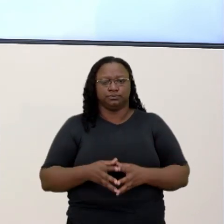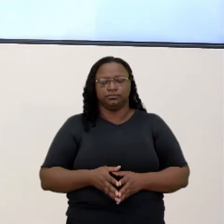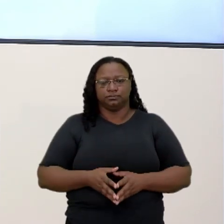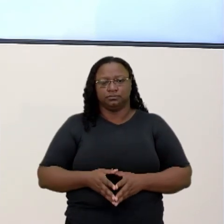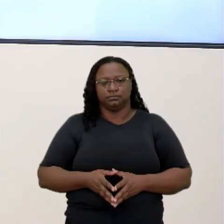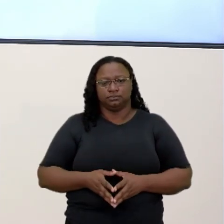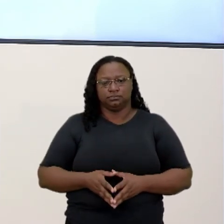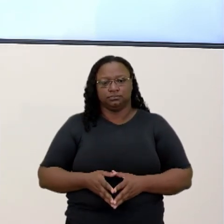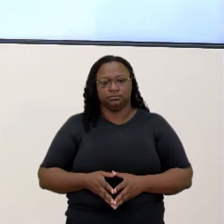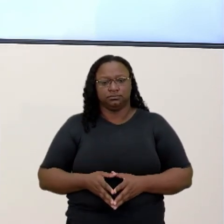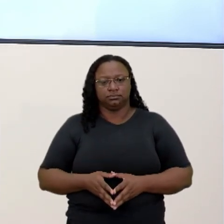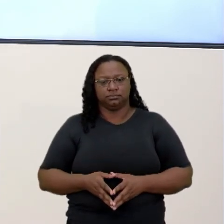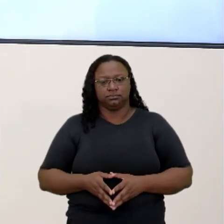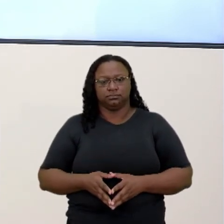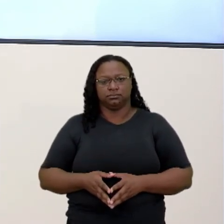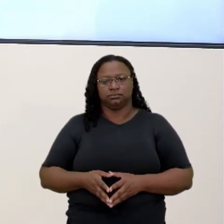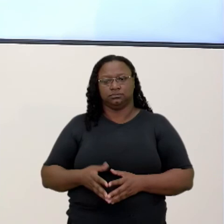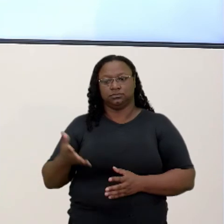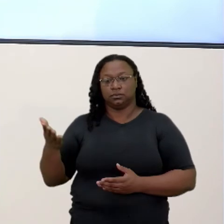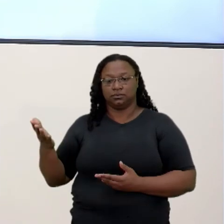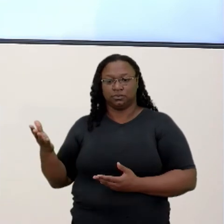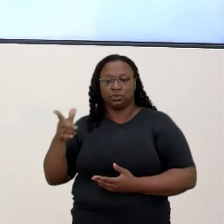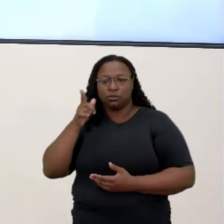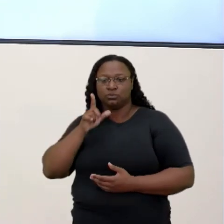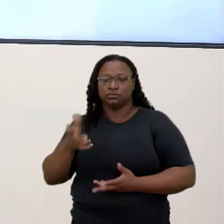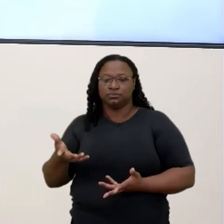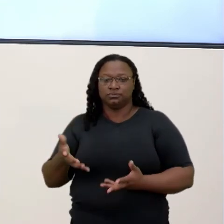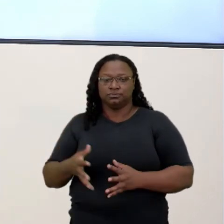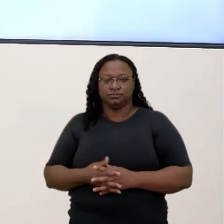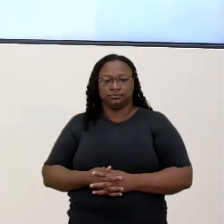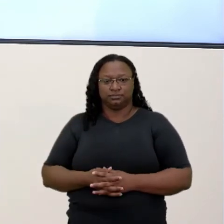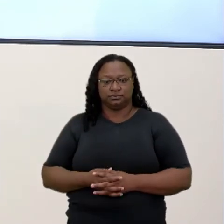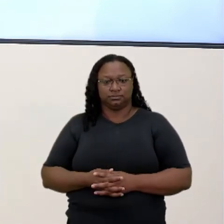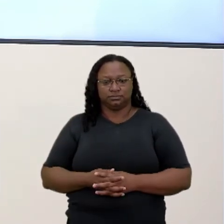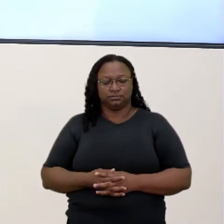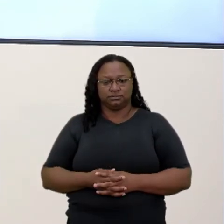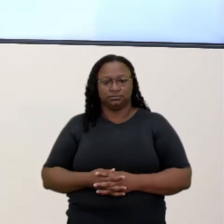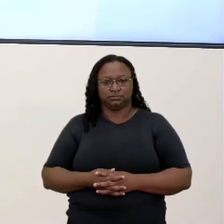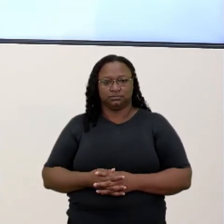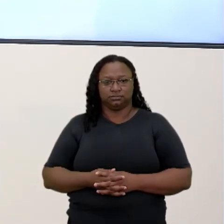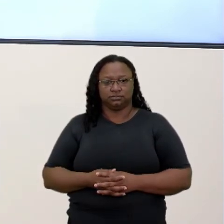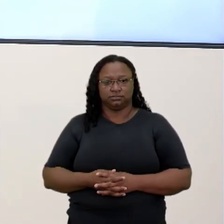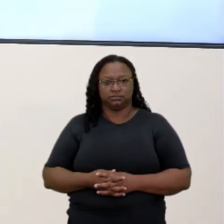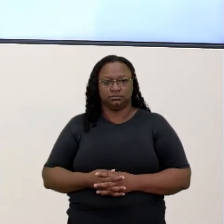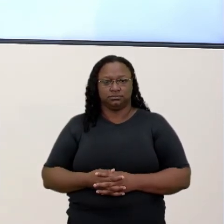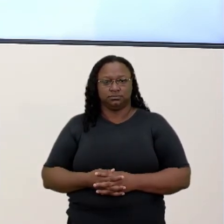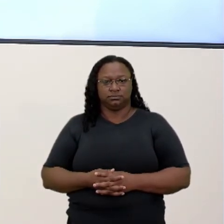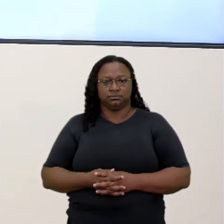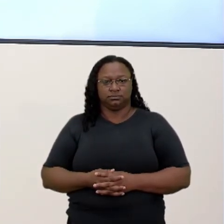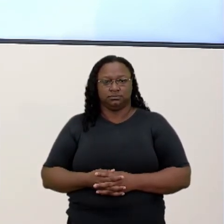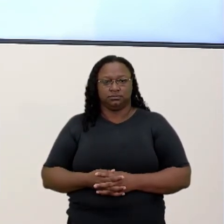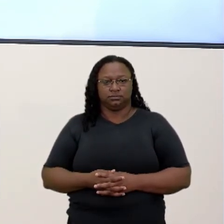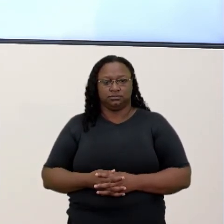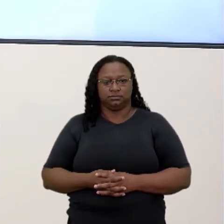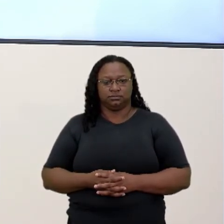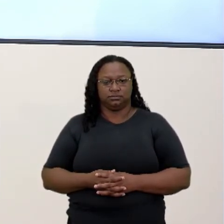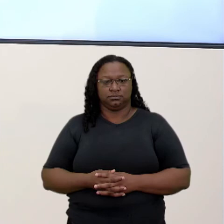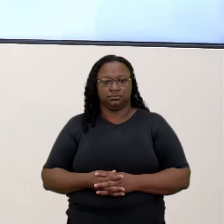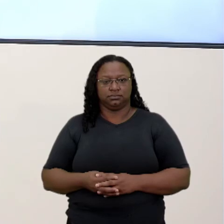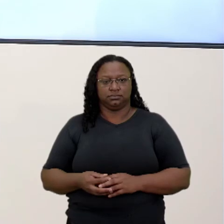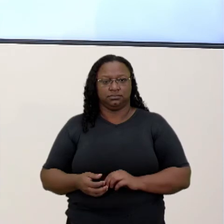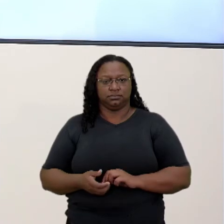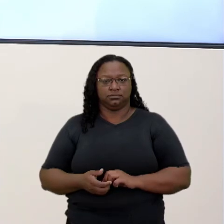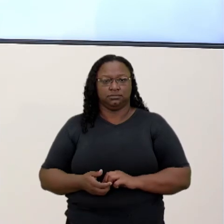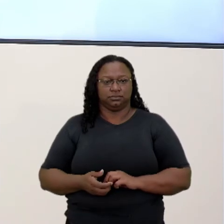função do primeiro grau para representar uma regressão linear? Esse é o grande barato da matemática, esse é a grande beleza, né?